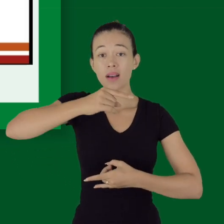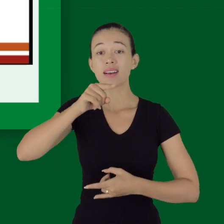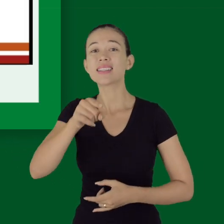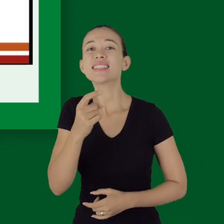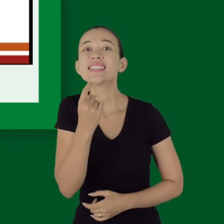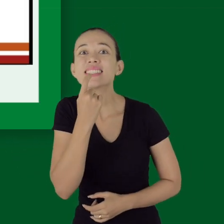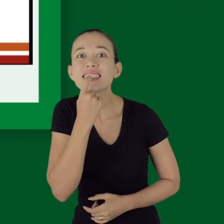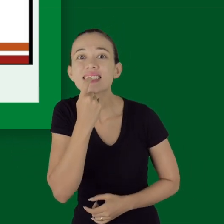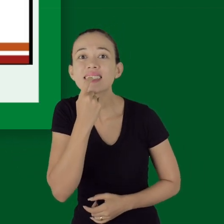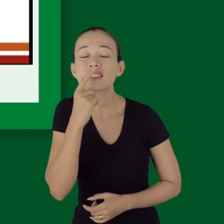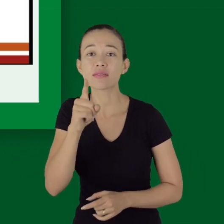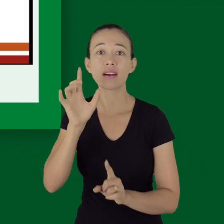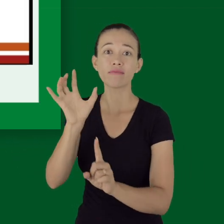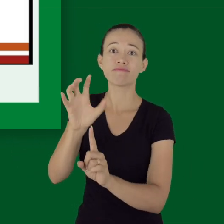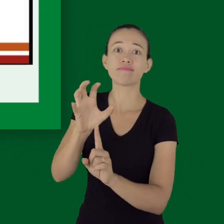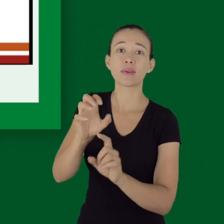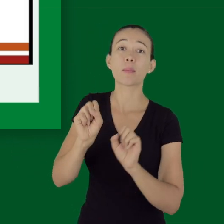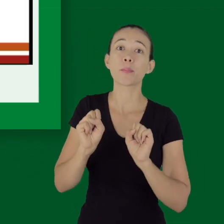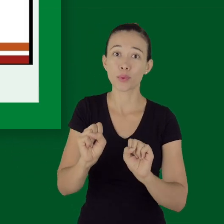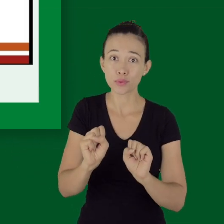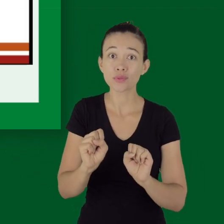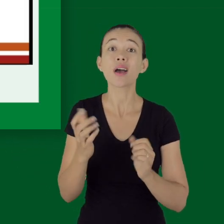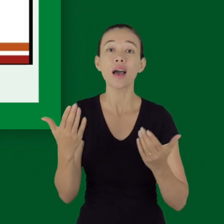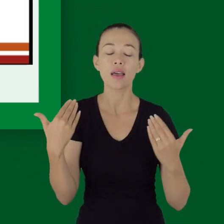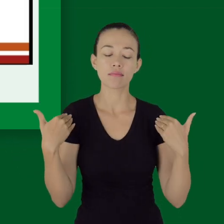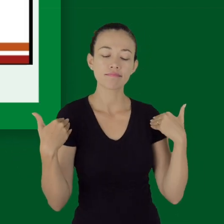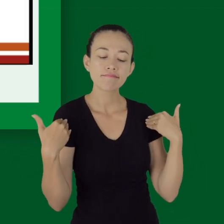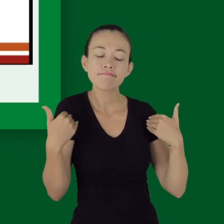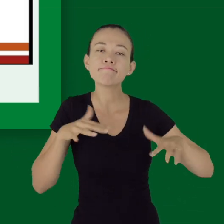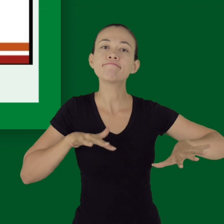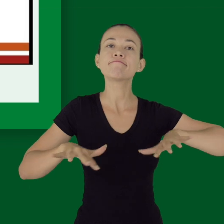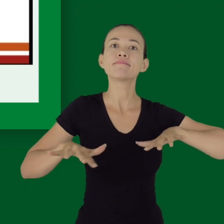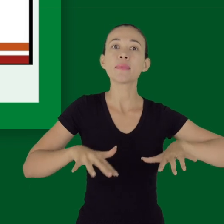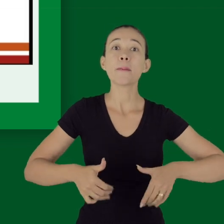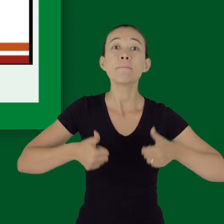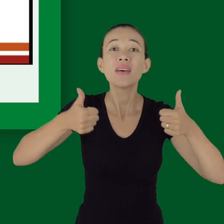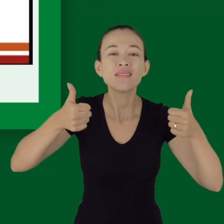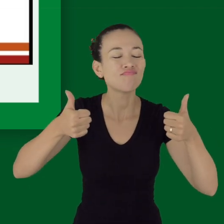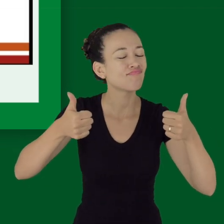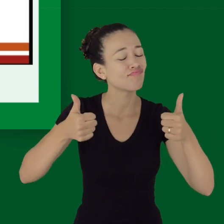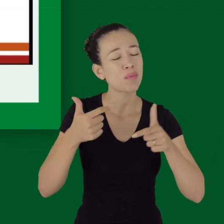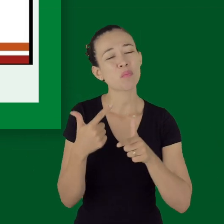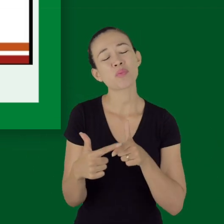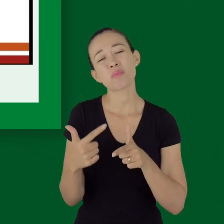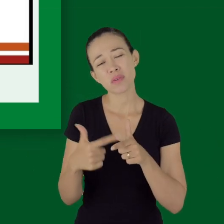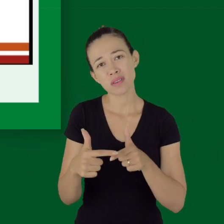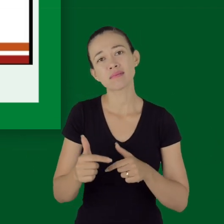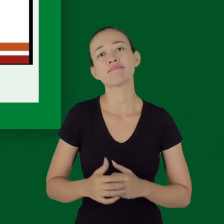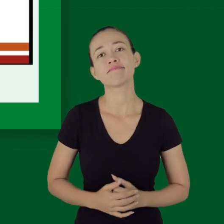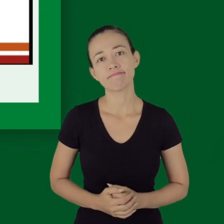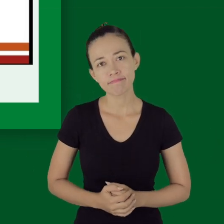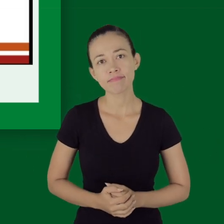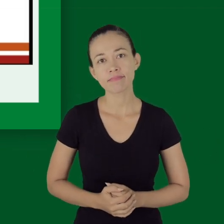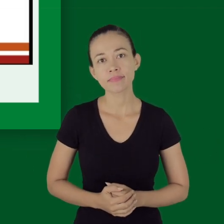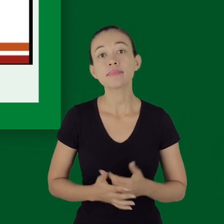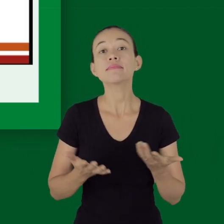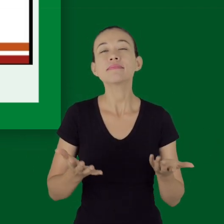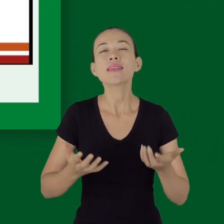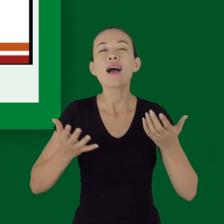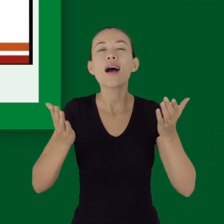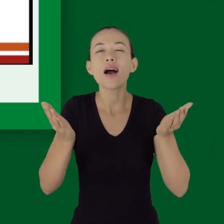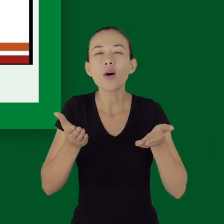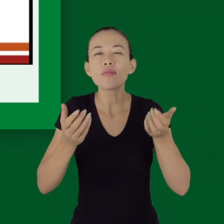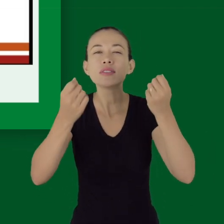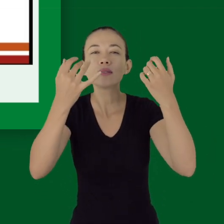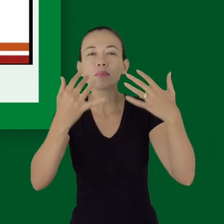essa fisiopatologia, o que nós temos? Nós temos um arcabouço, uma estrutura óssea que acomoda uma medula no seu